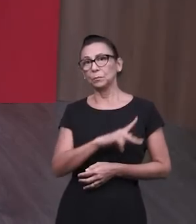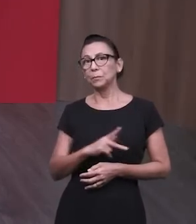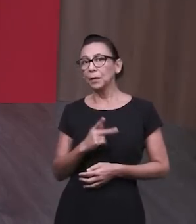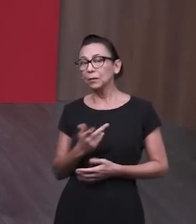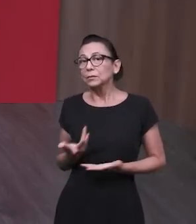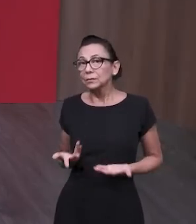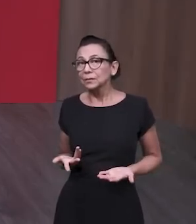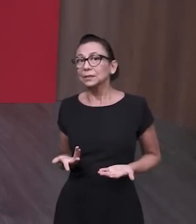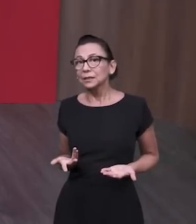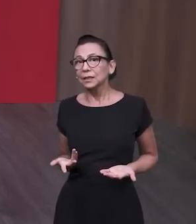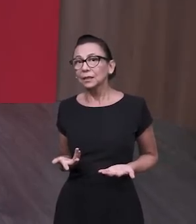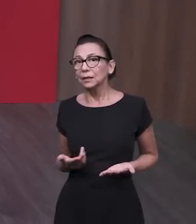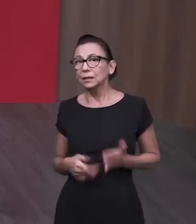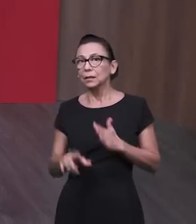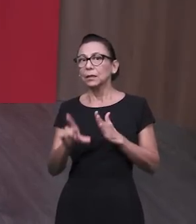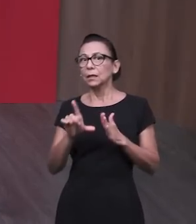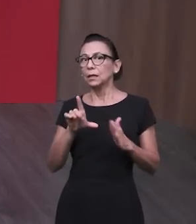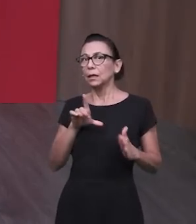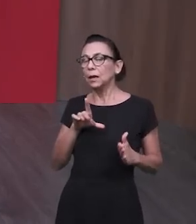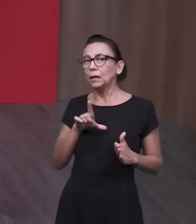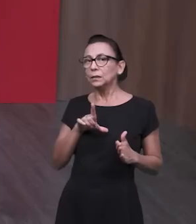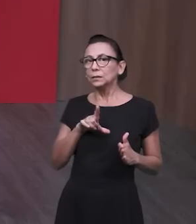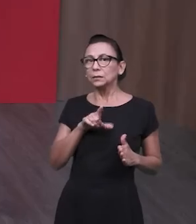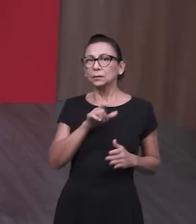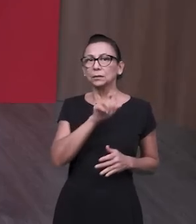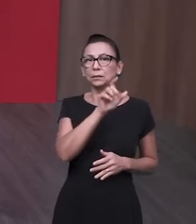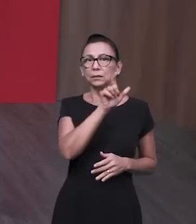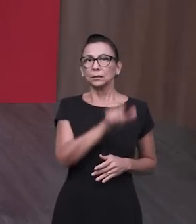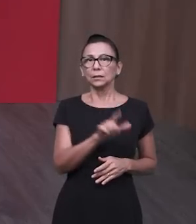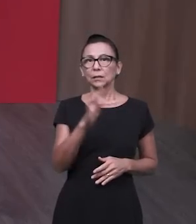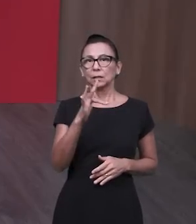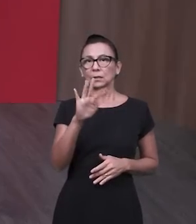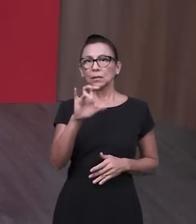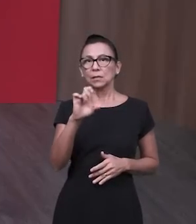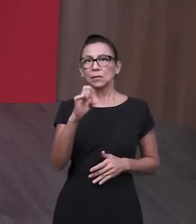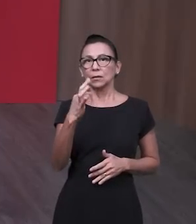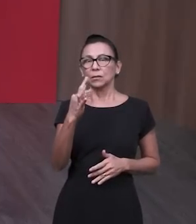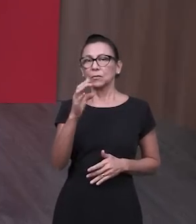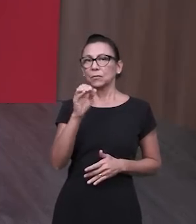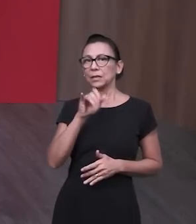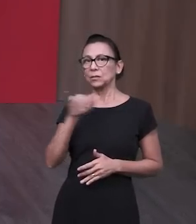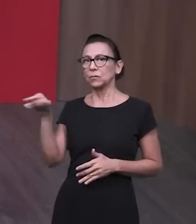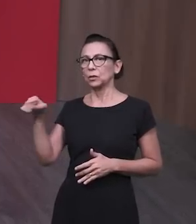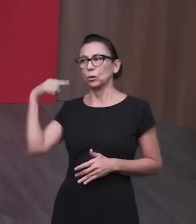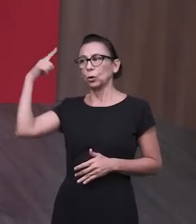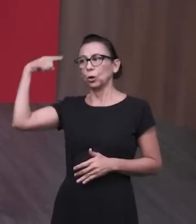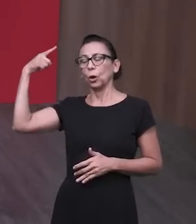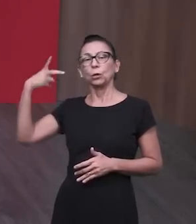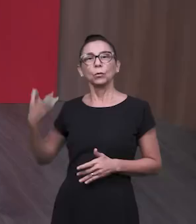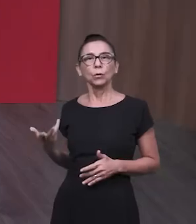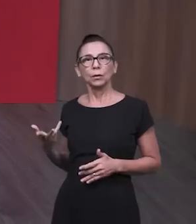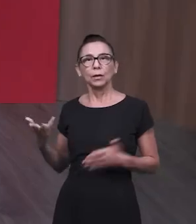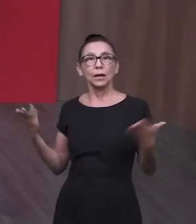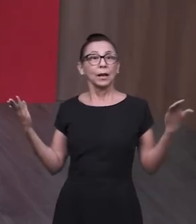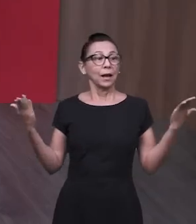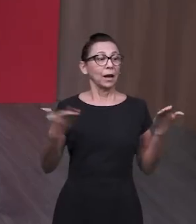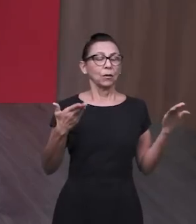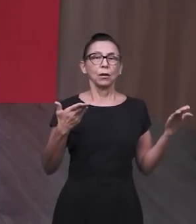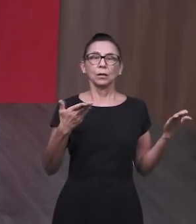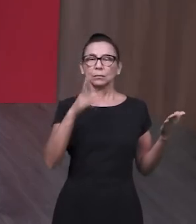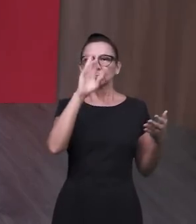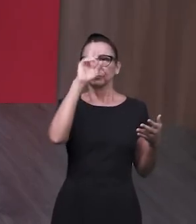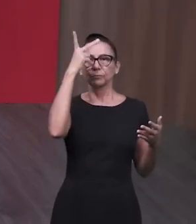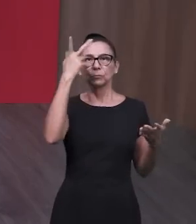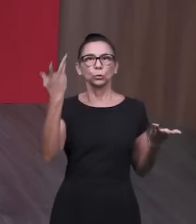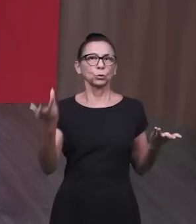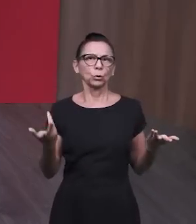louco, que delírio, agora demonstra respeito à experiência de Paulo. A fé, que ele fala assim, a